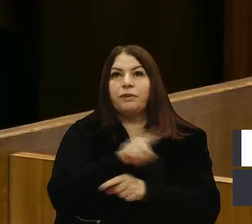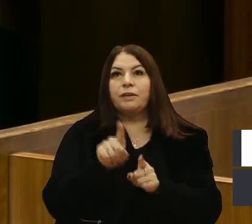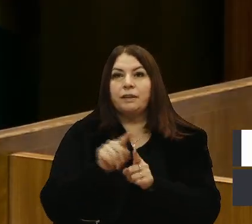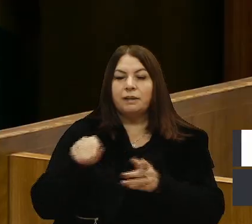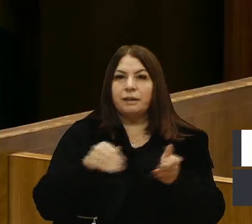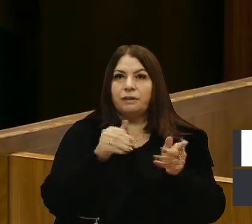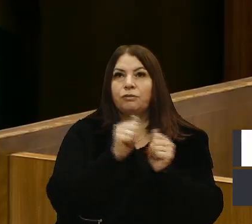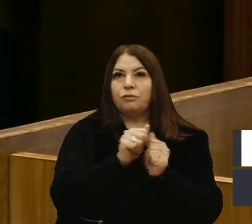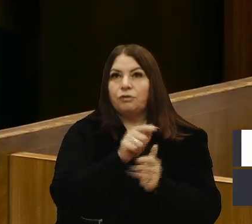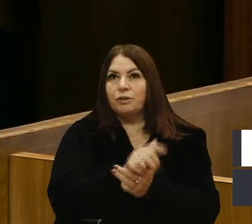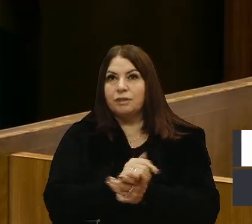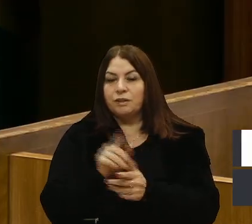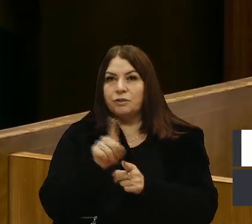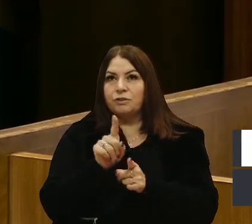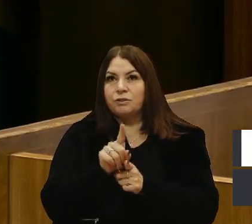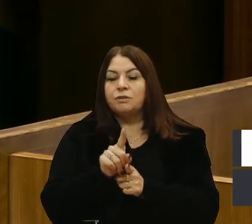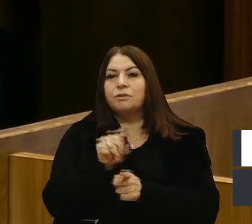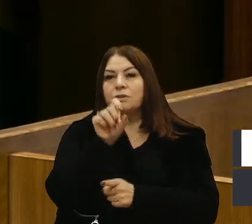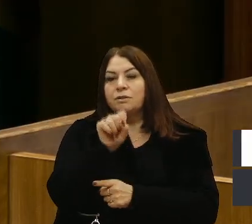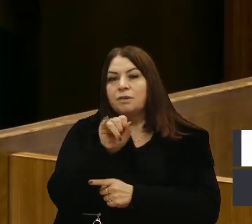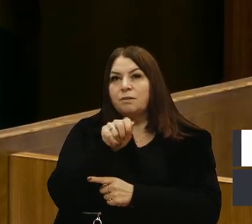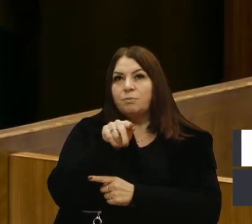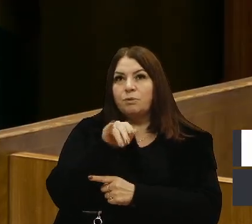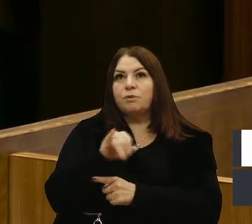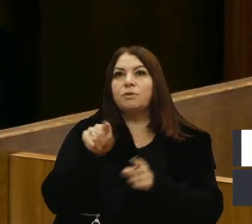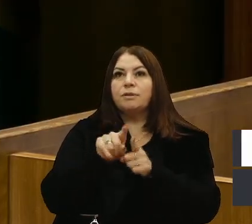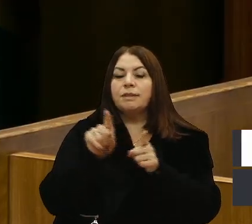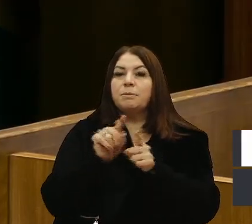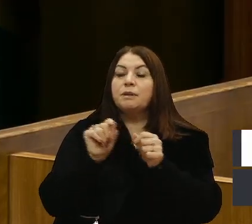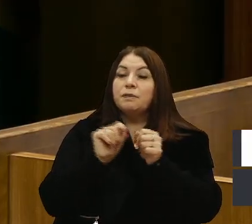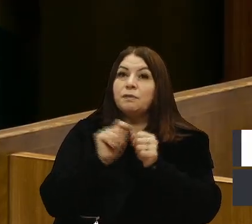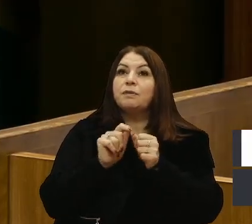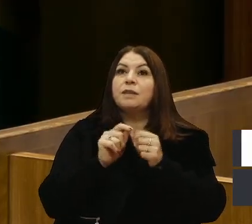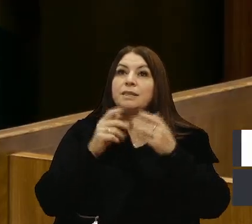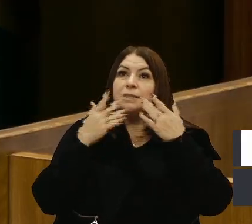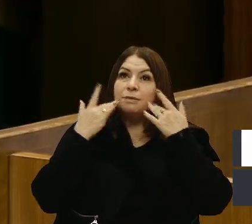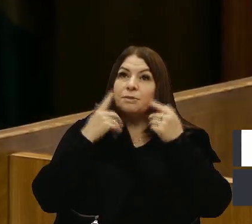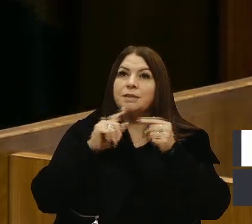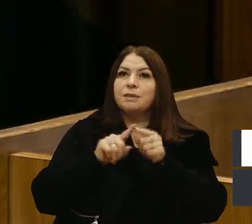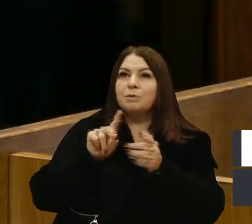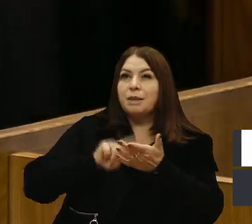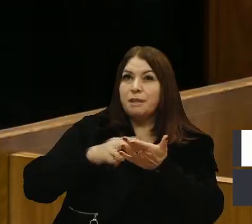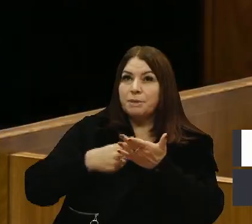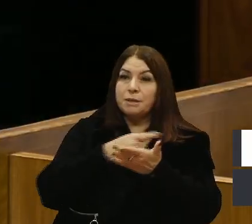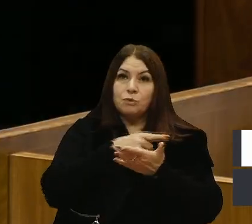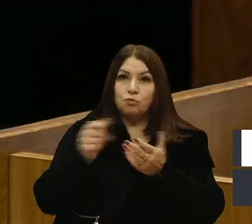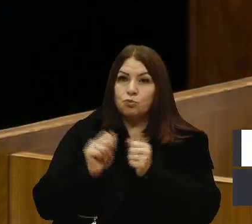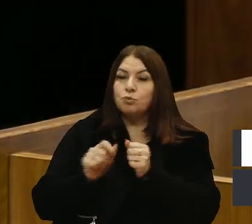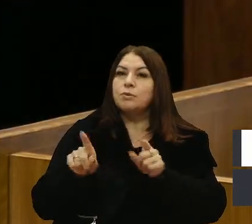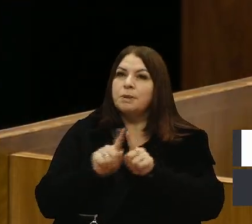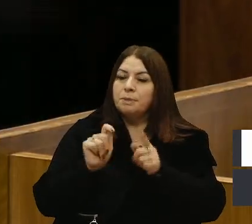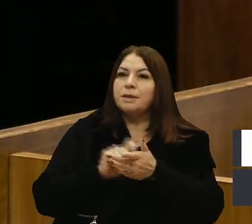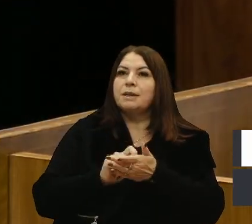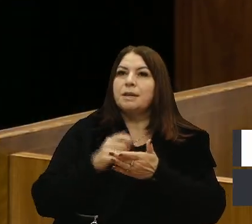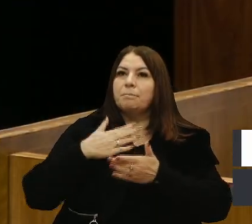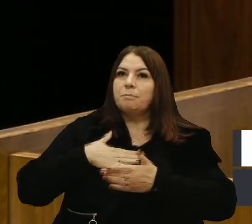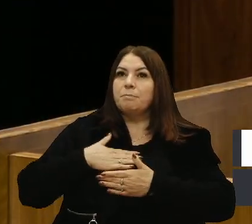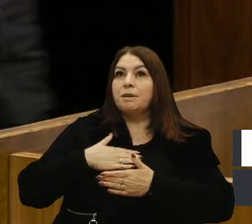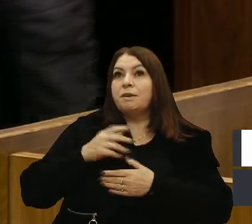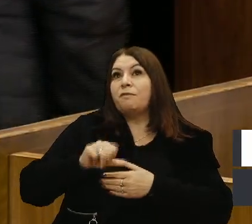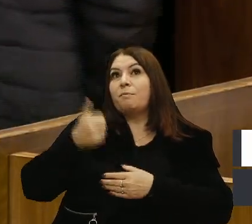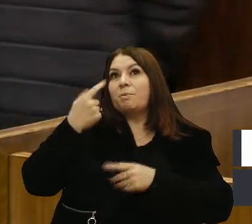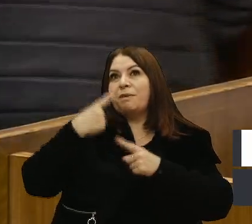sempre junto com ele. E eu, Simone Gleu, assino a dramaturgia, a direção e a interpretação. E é também a minha estreia no